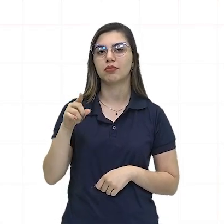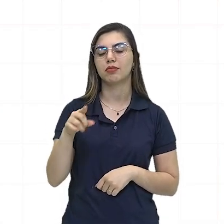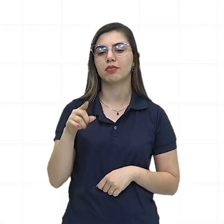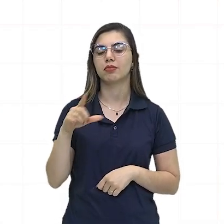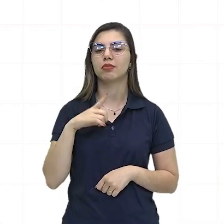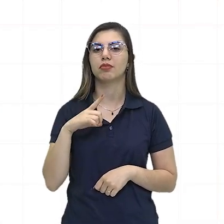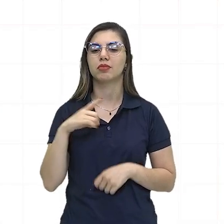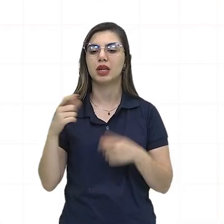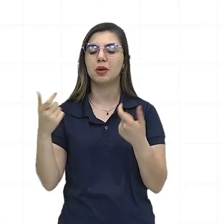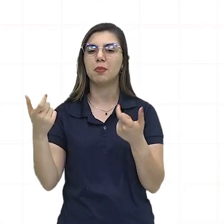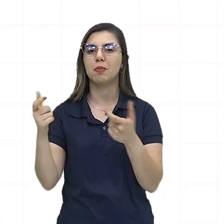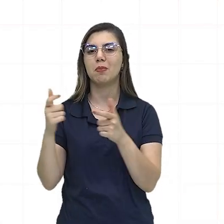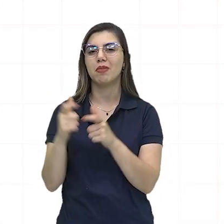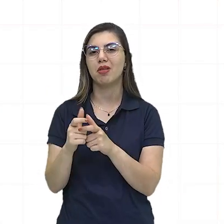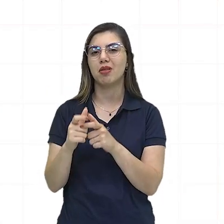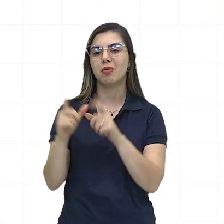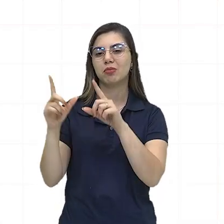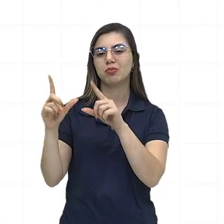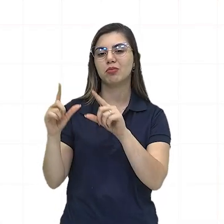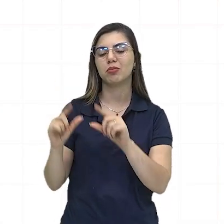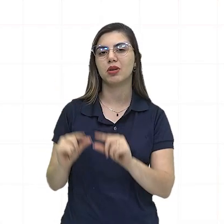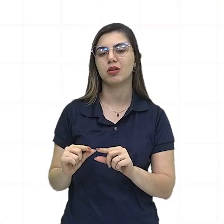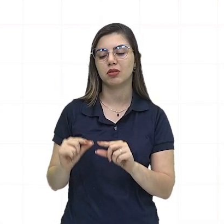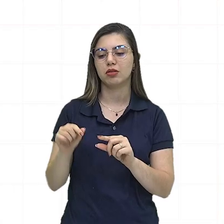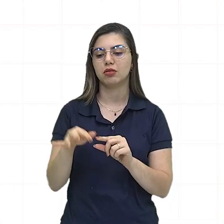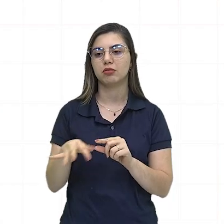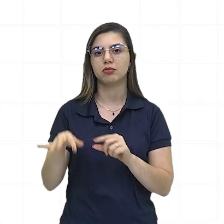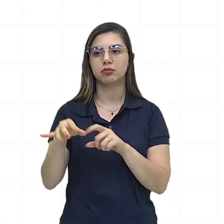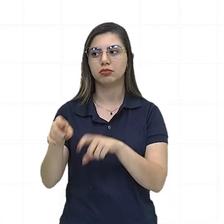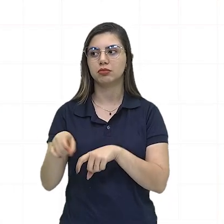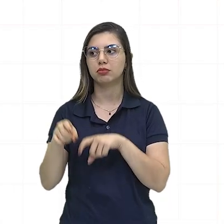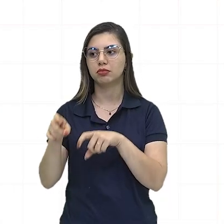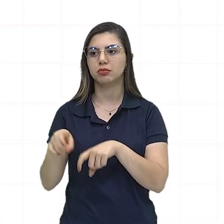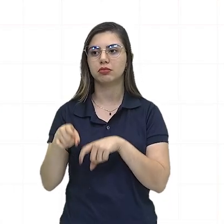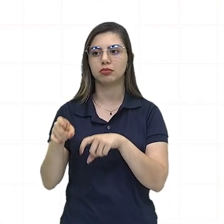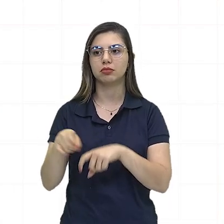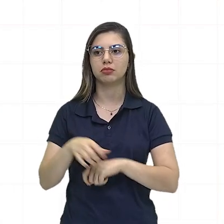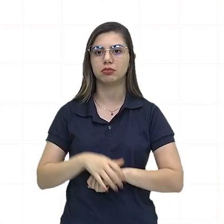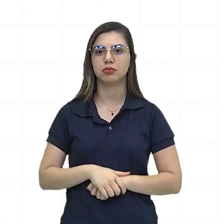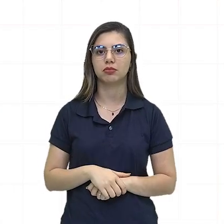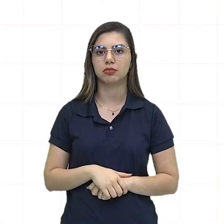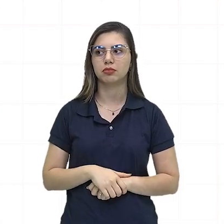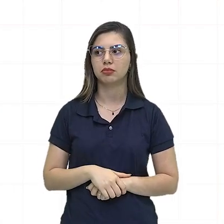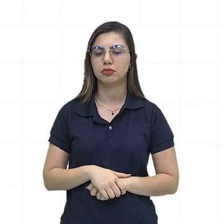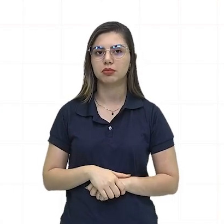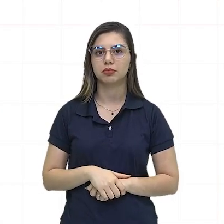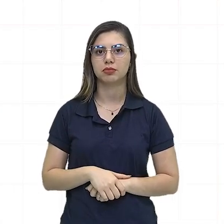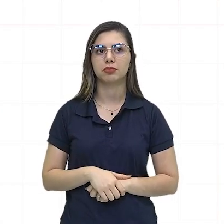de estabelecimentos de agricultura familiar. Então, na região